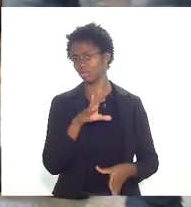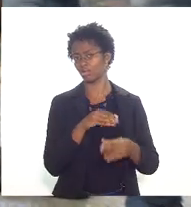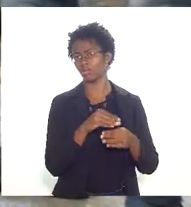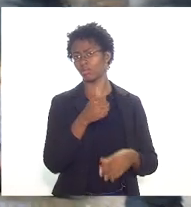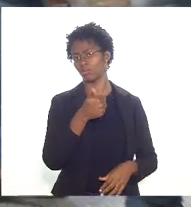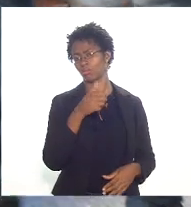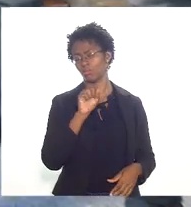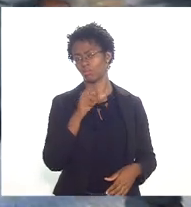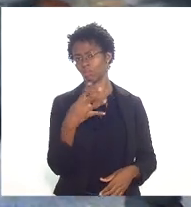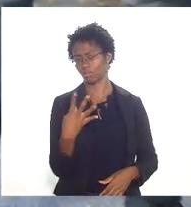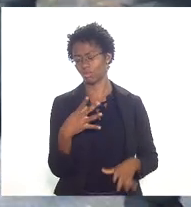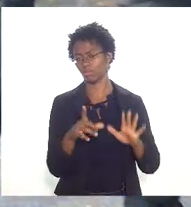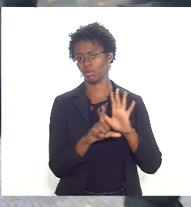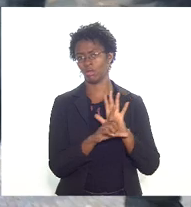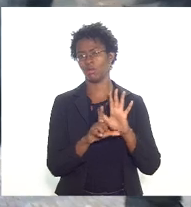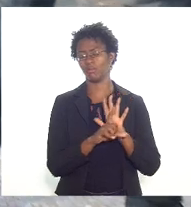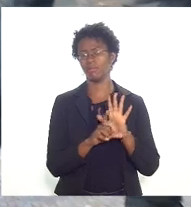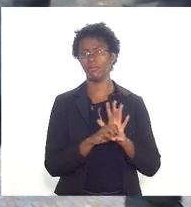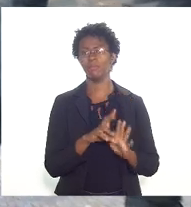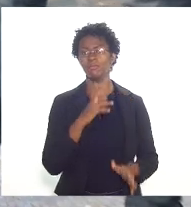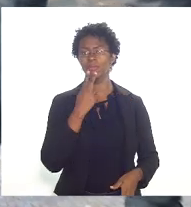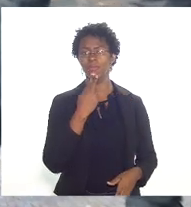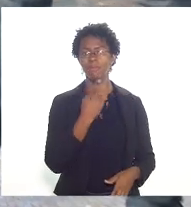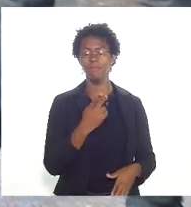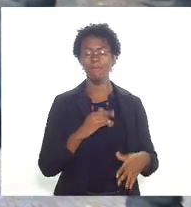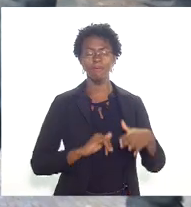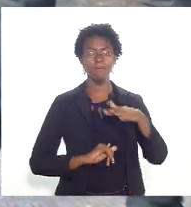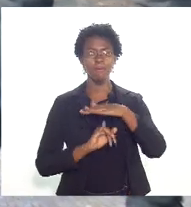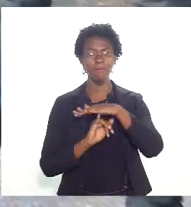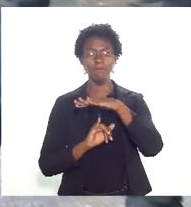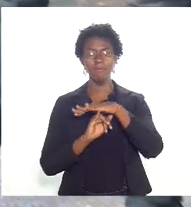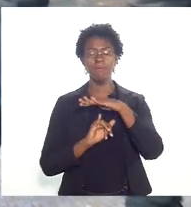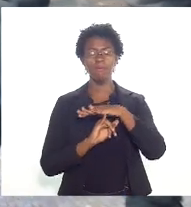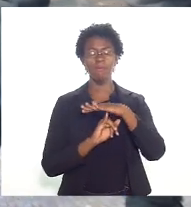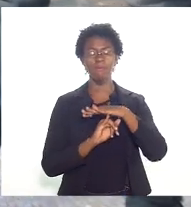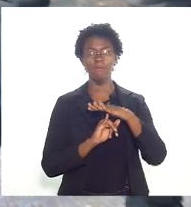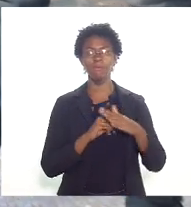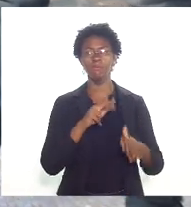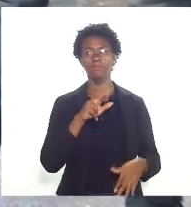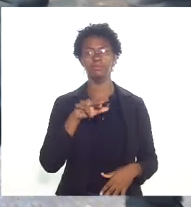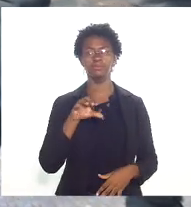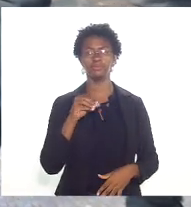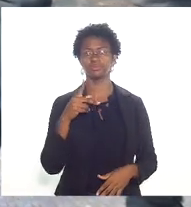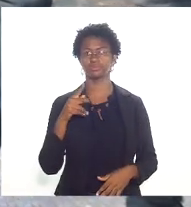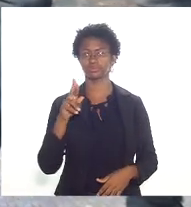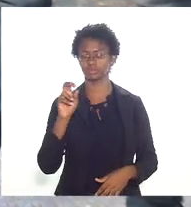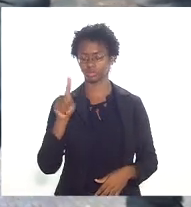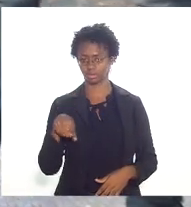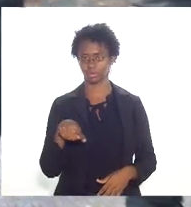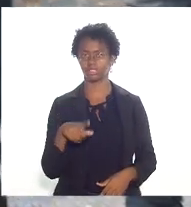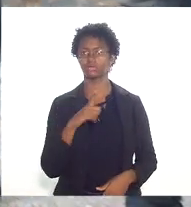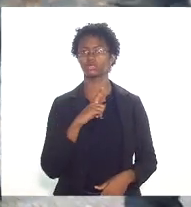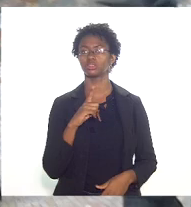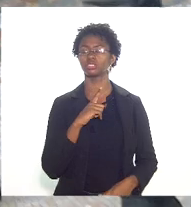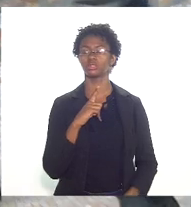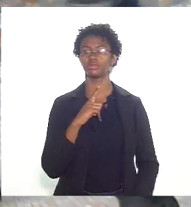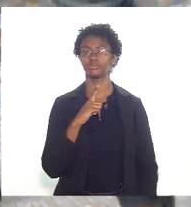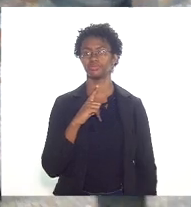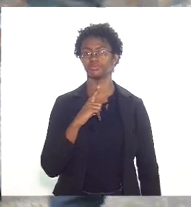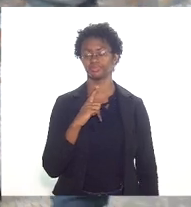184 que a lei que implementa o Instituto Rio Metrópole ouvir a por parte